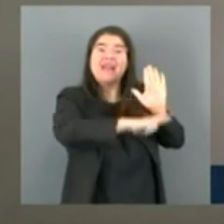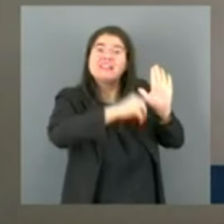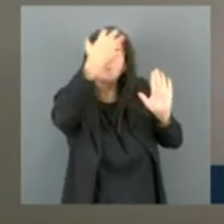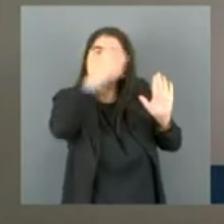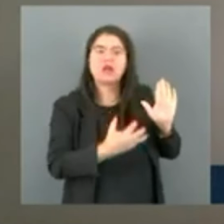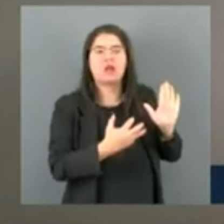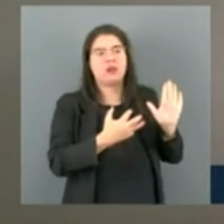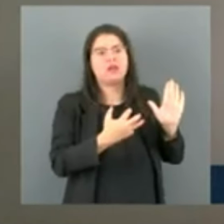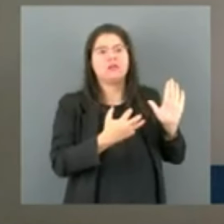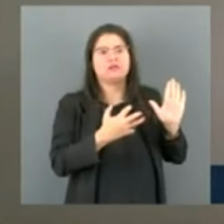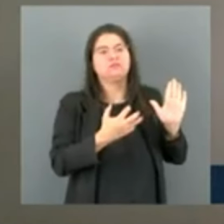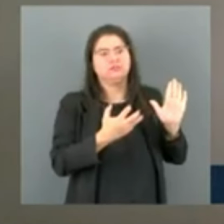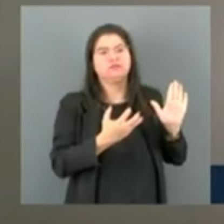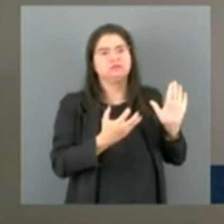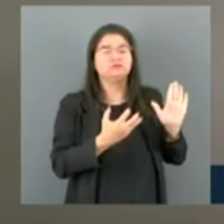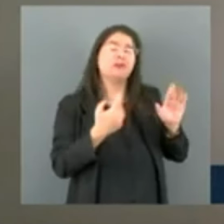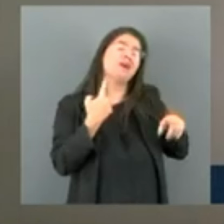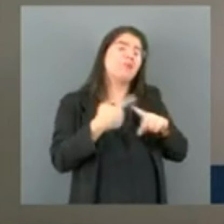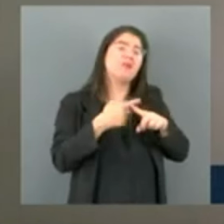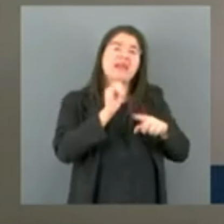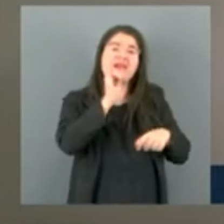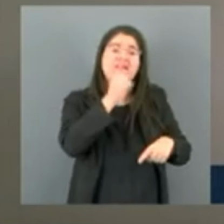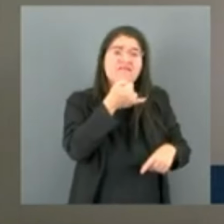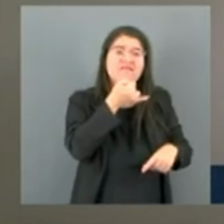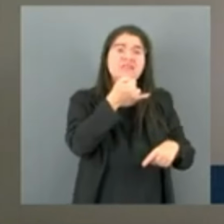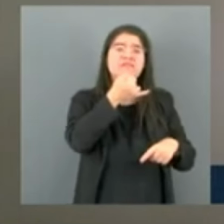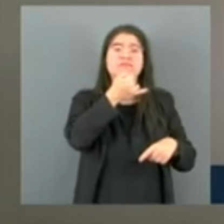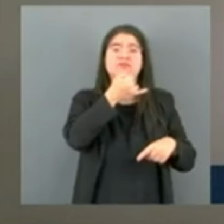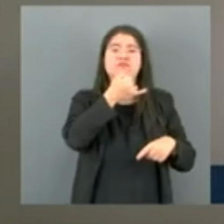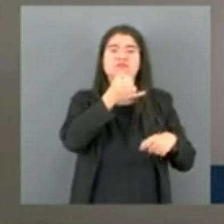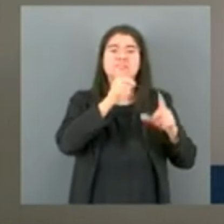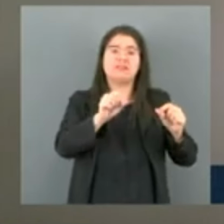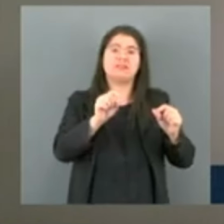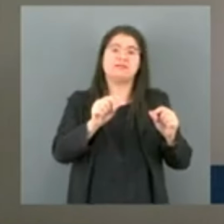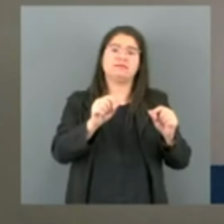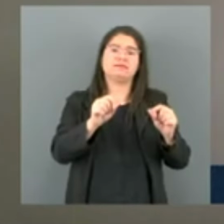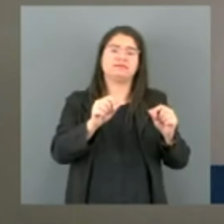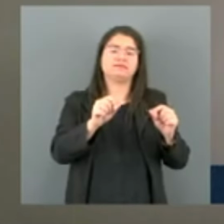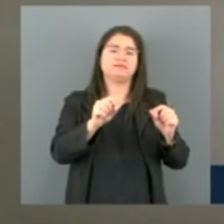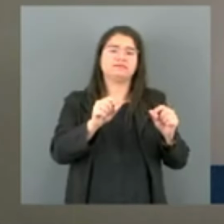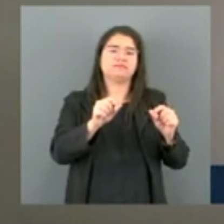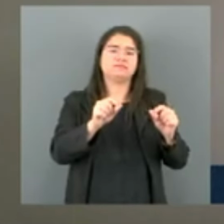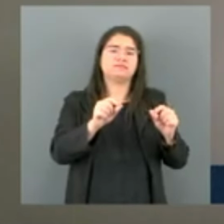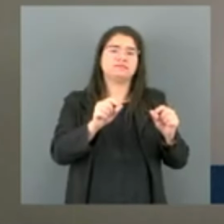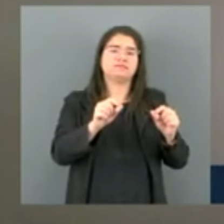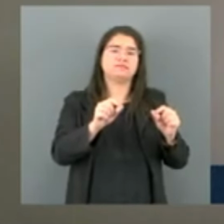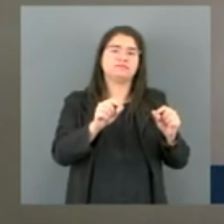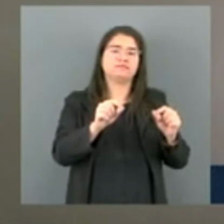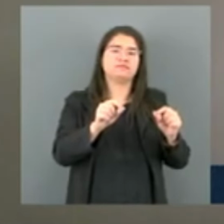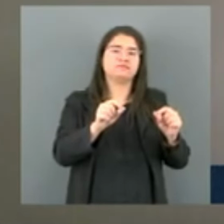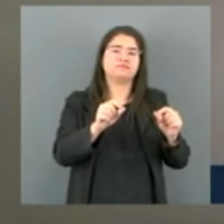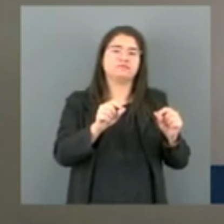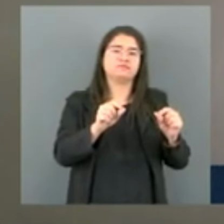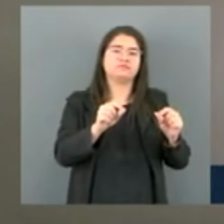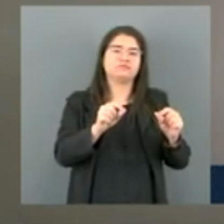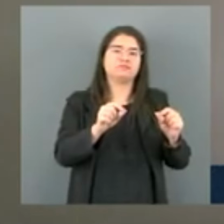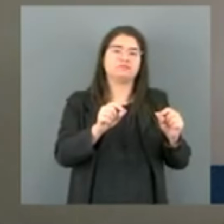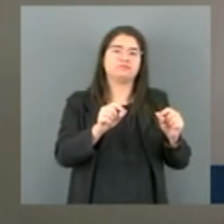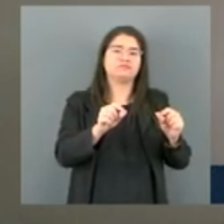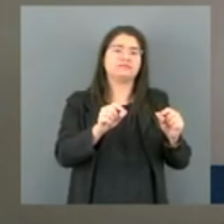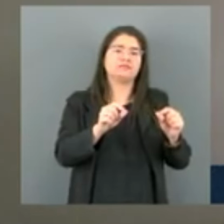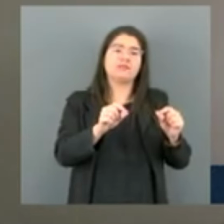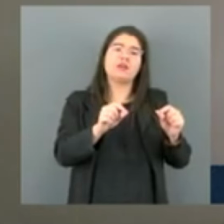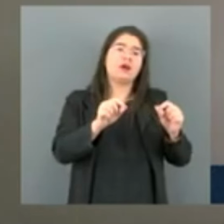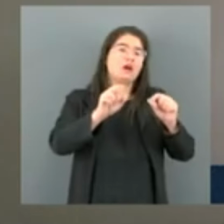população. Mas, infelizmente, a gente tem aí toda a sorte de programas de qualificação profissional e, consequentemente, toda a sorte de